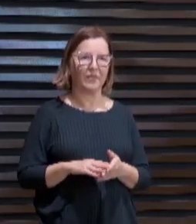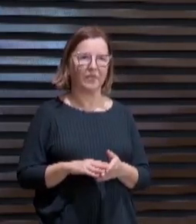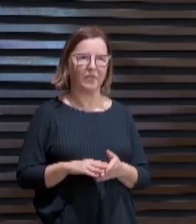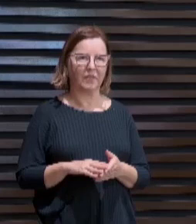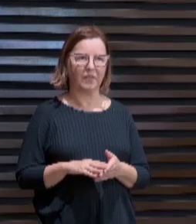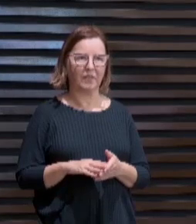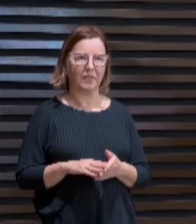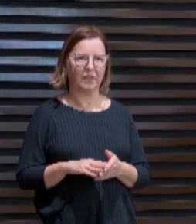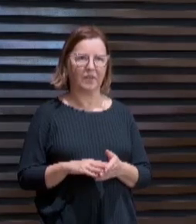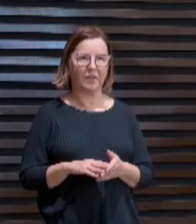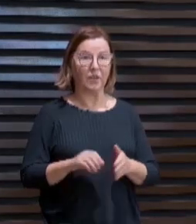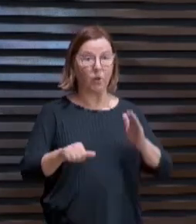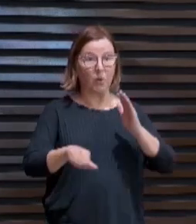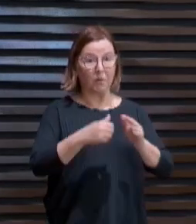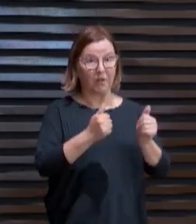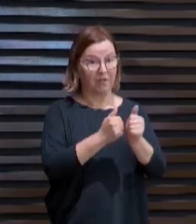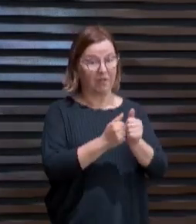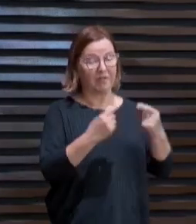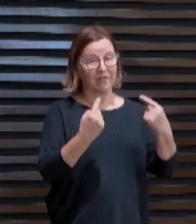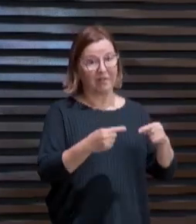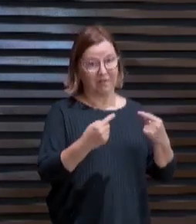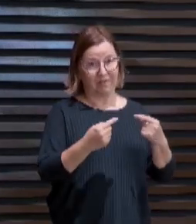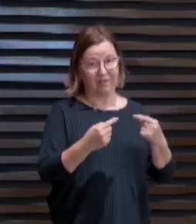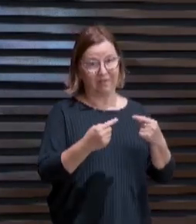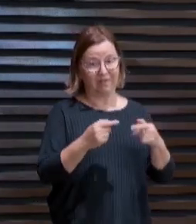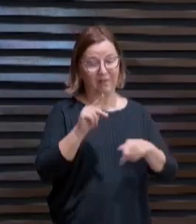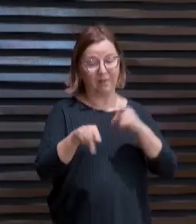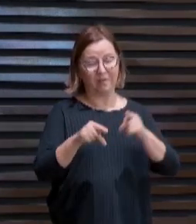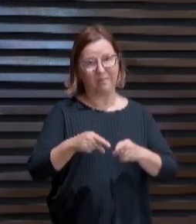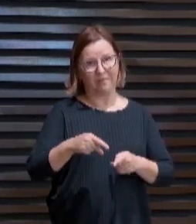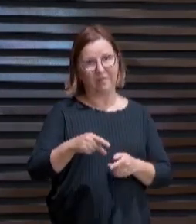a primeira perseguidor do povo de Deus era Roma, o poder